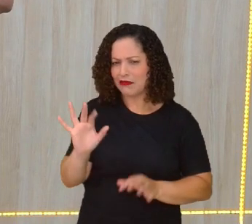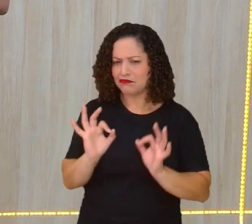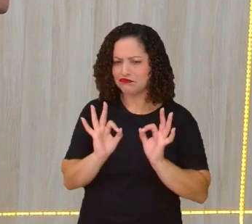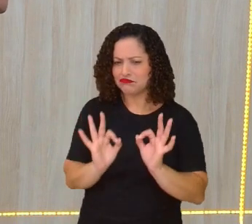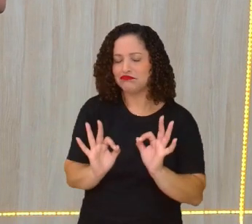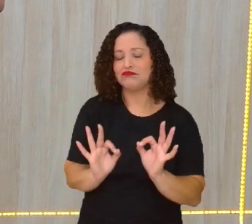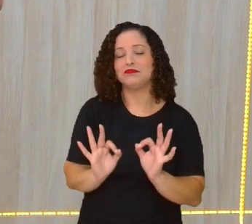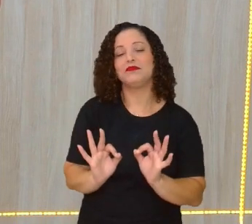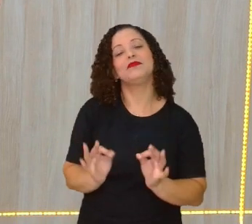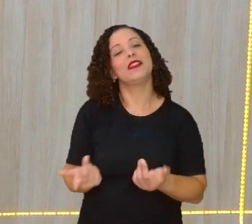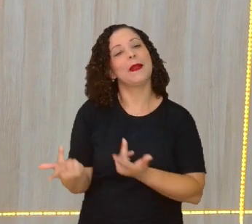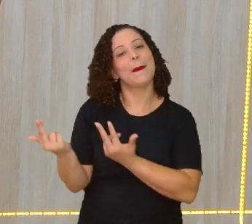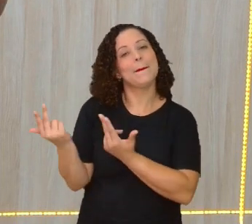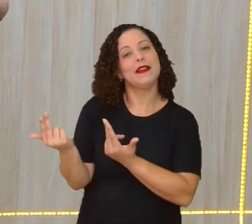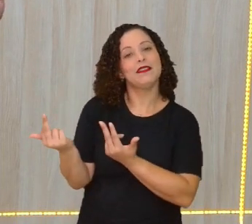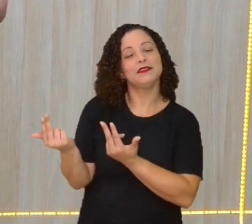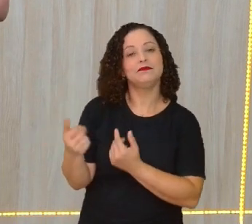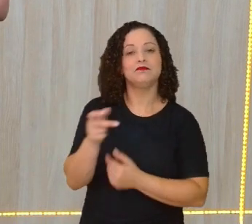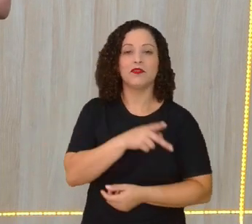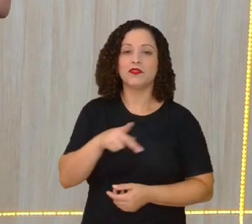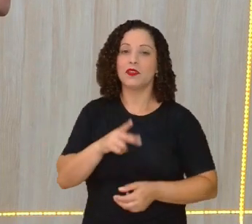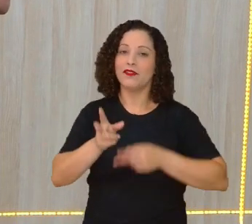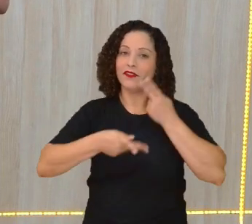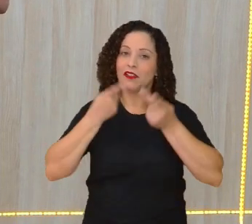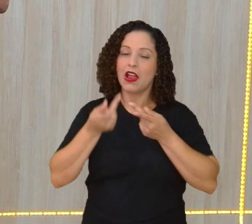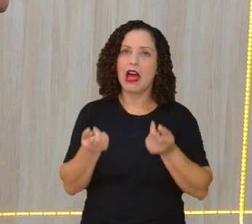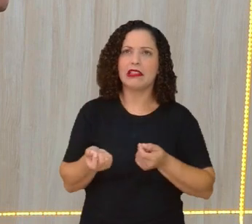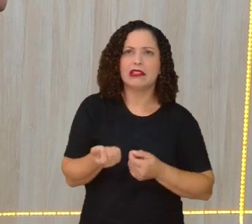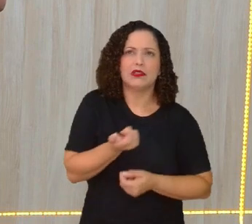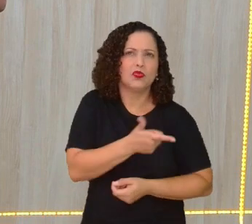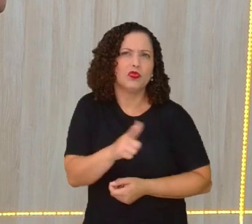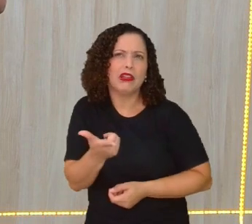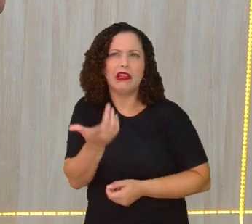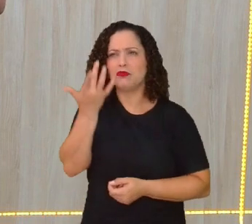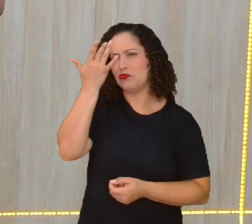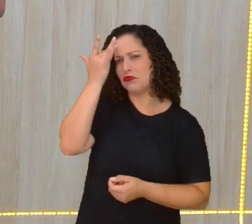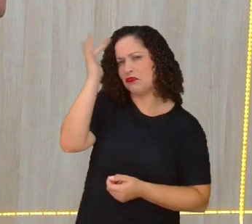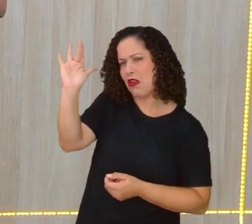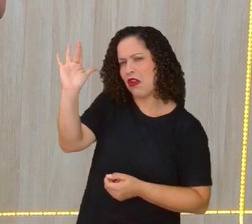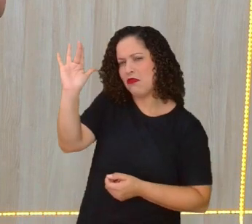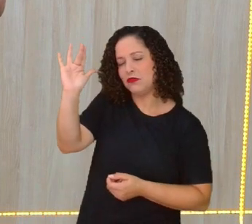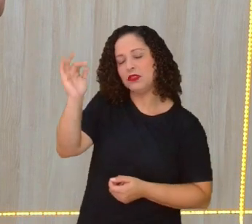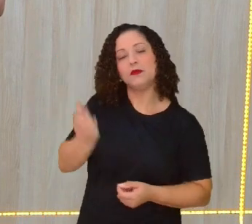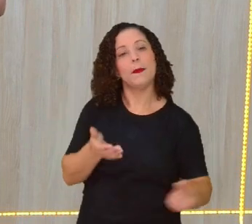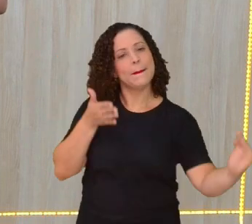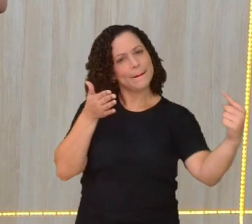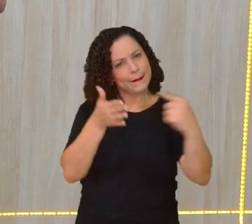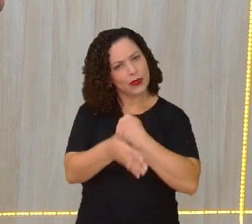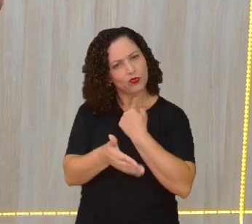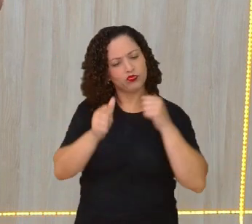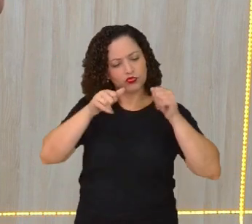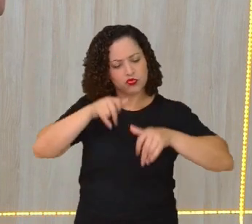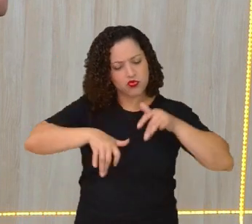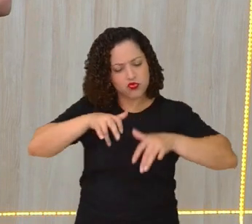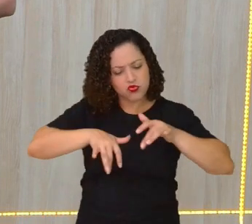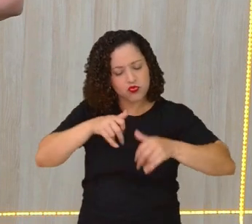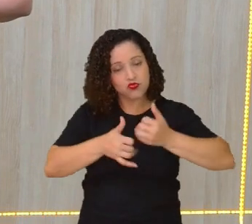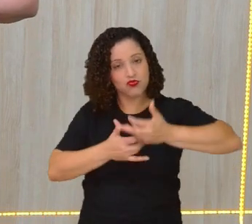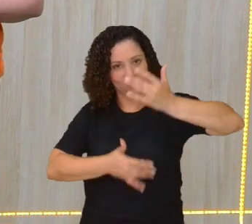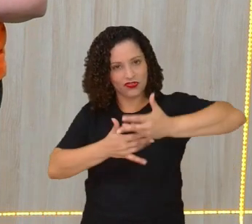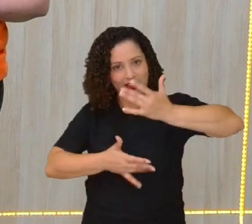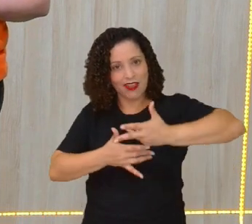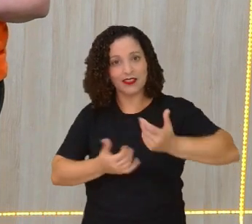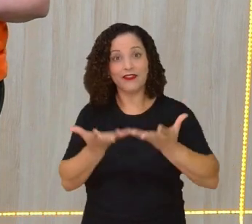a professora Camille falou, você pode falar conosco, não é? E a gente vai junto, né? Tirando essas dúvidas, aprendendo,